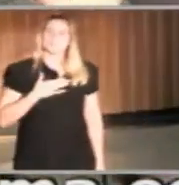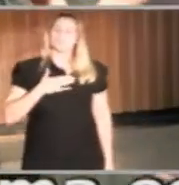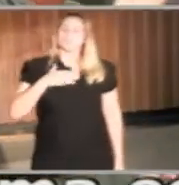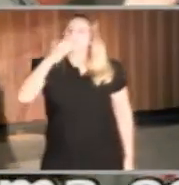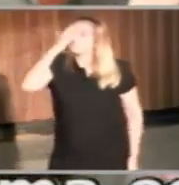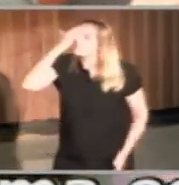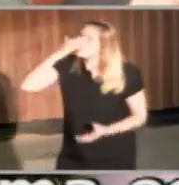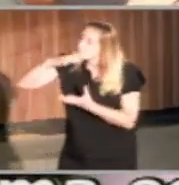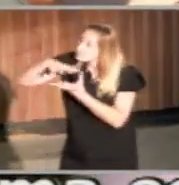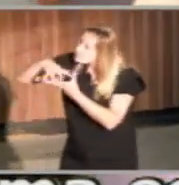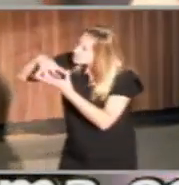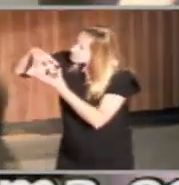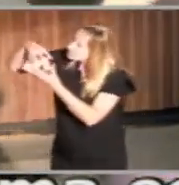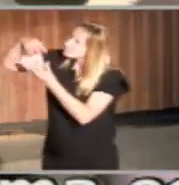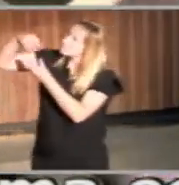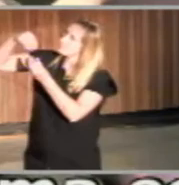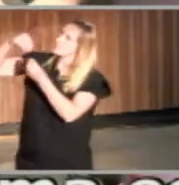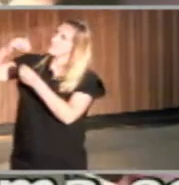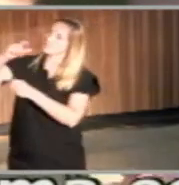Minha